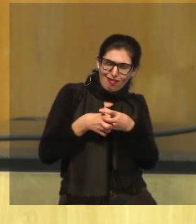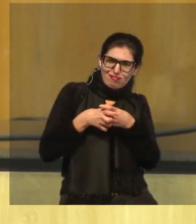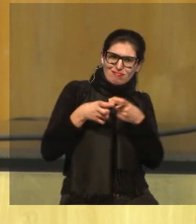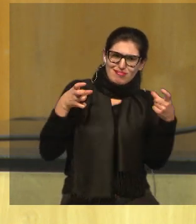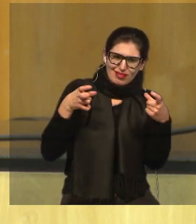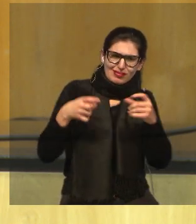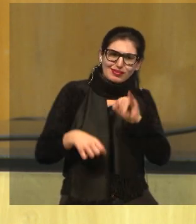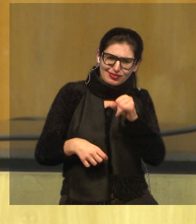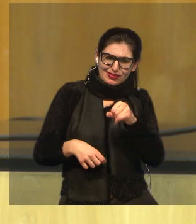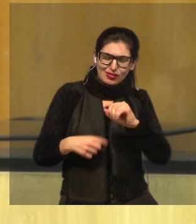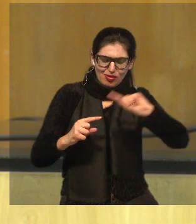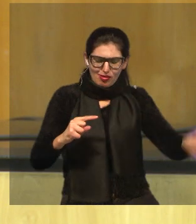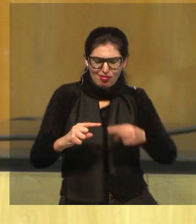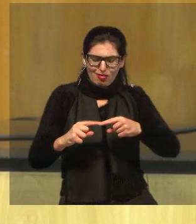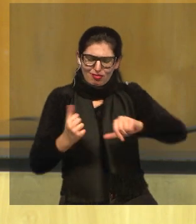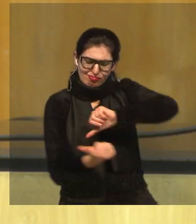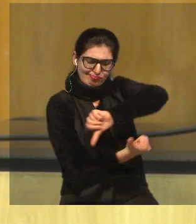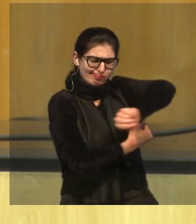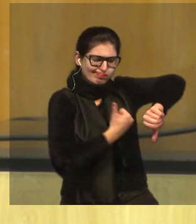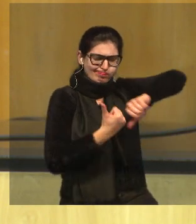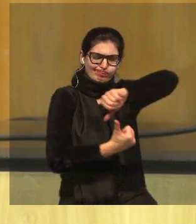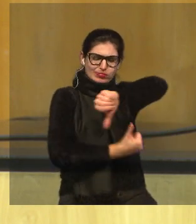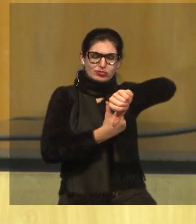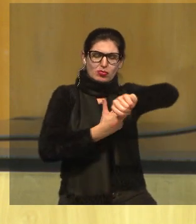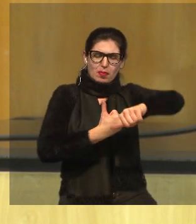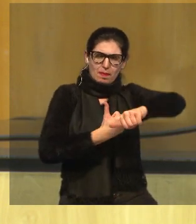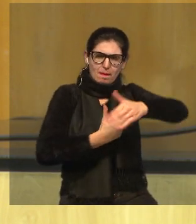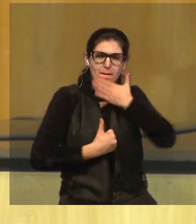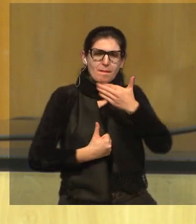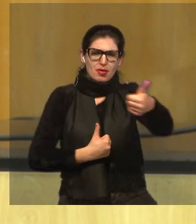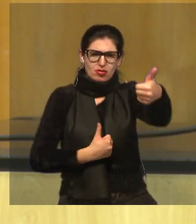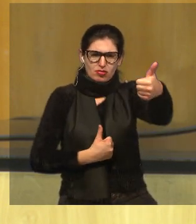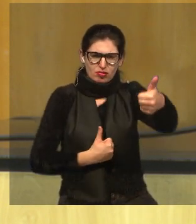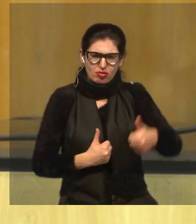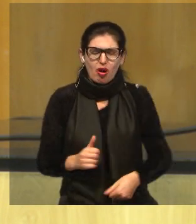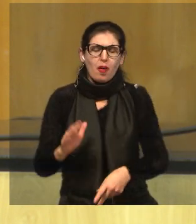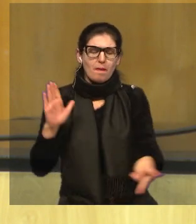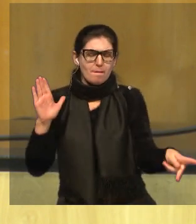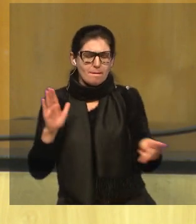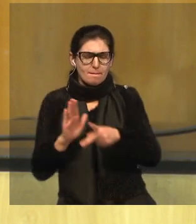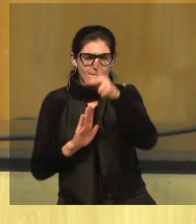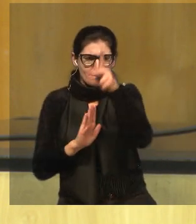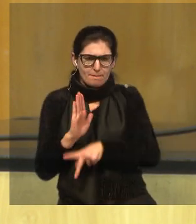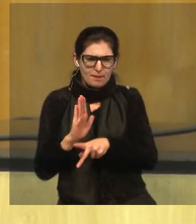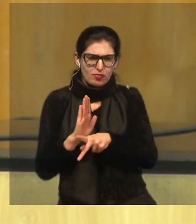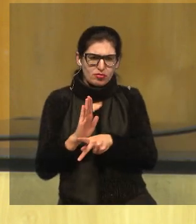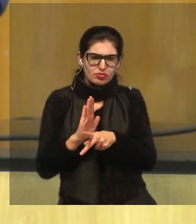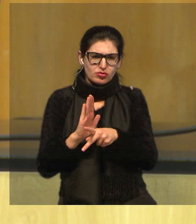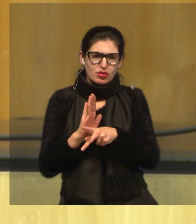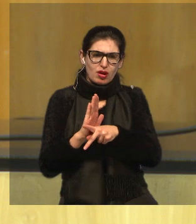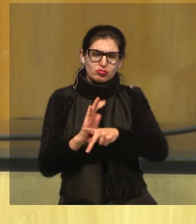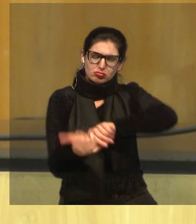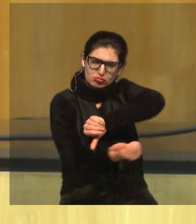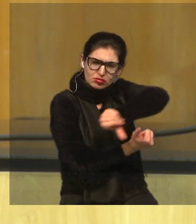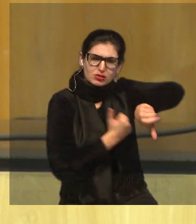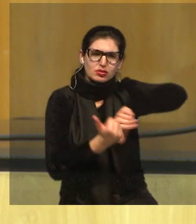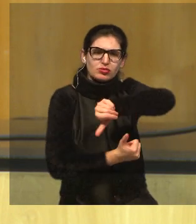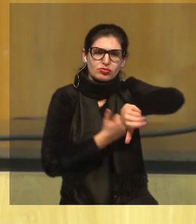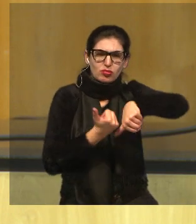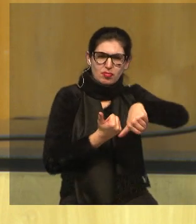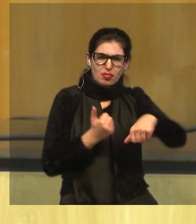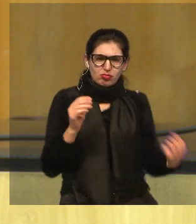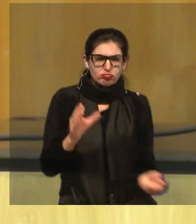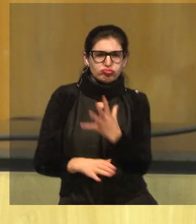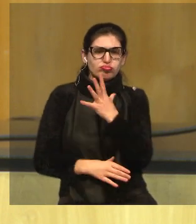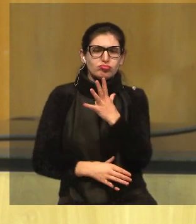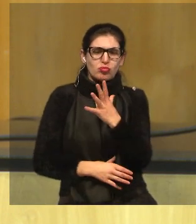de mudar, né, na medida do possível, e aplicar a política pública necessária para mudar a realidade do nosso município de